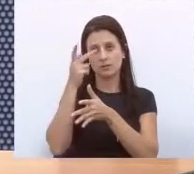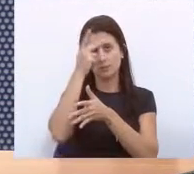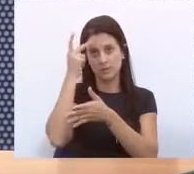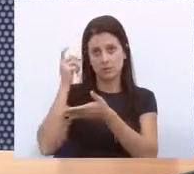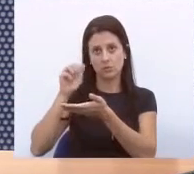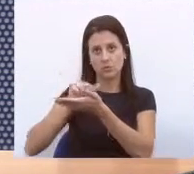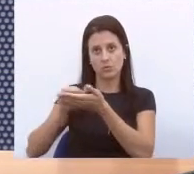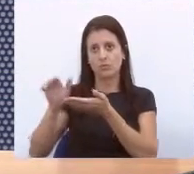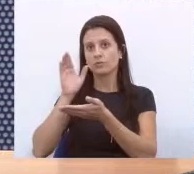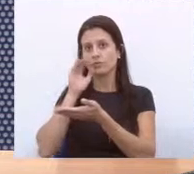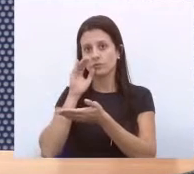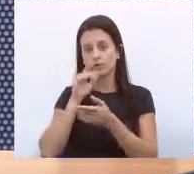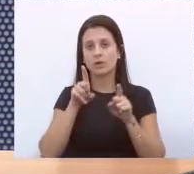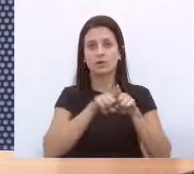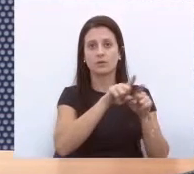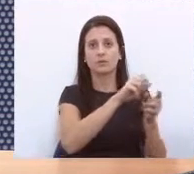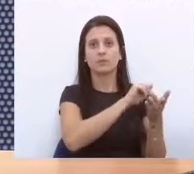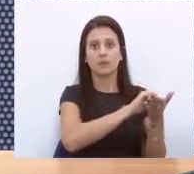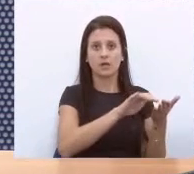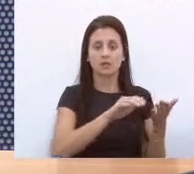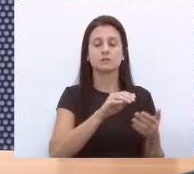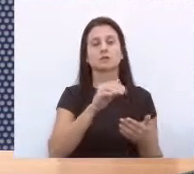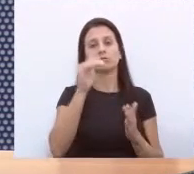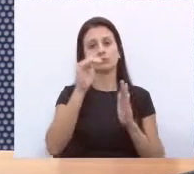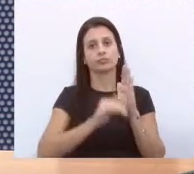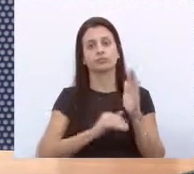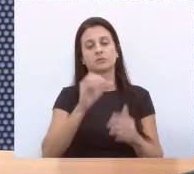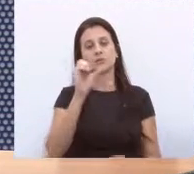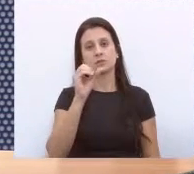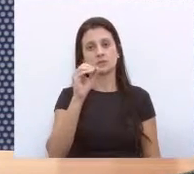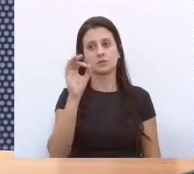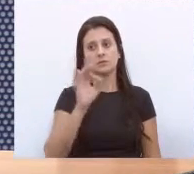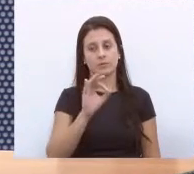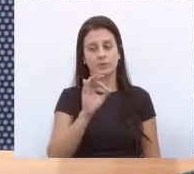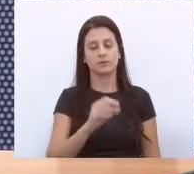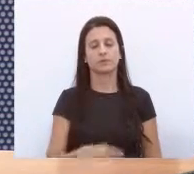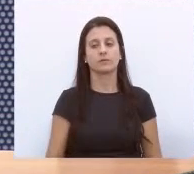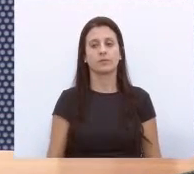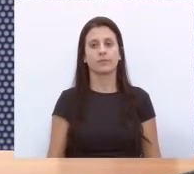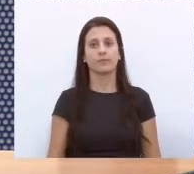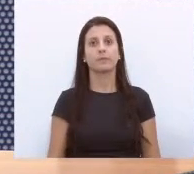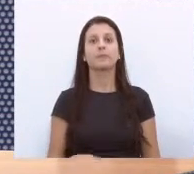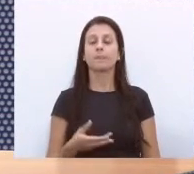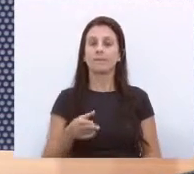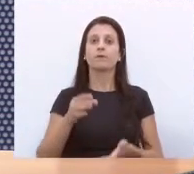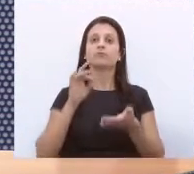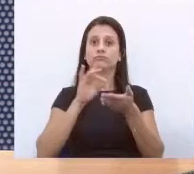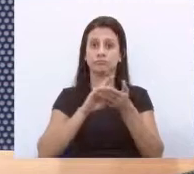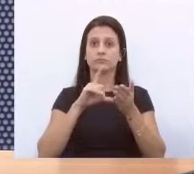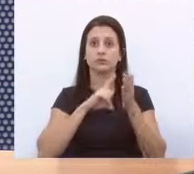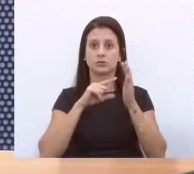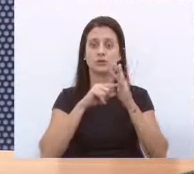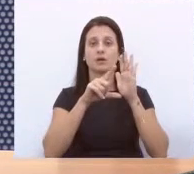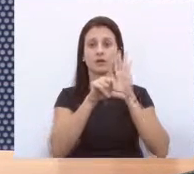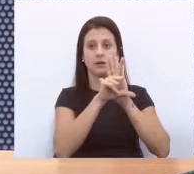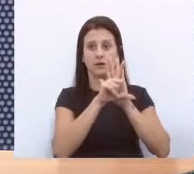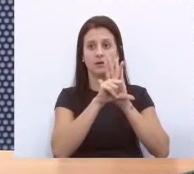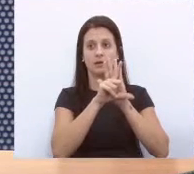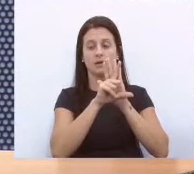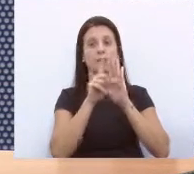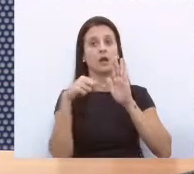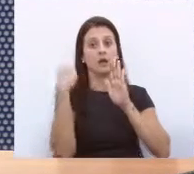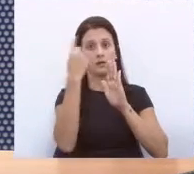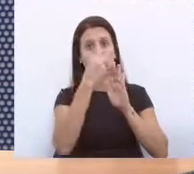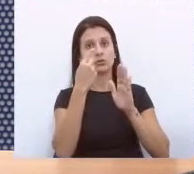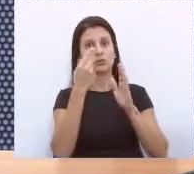nós vamos chegar a 60% e realmente existe uma lei a gente espera que seja